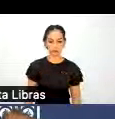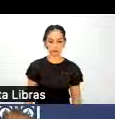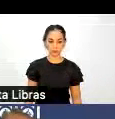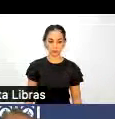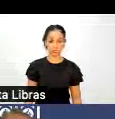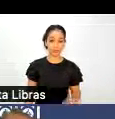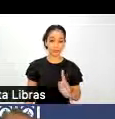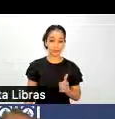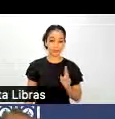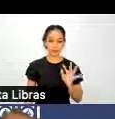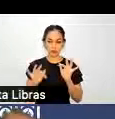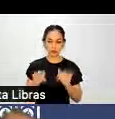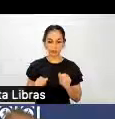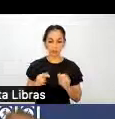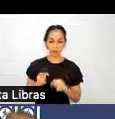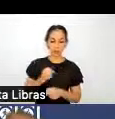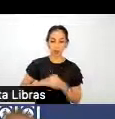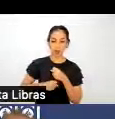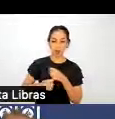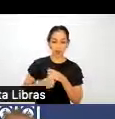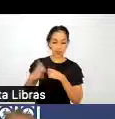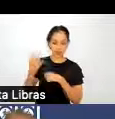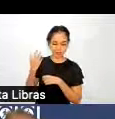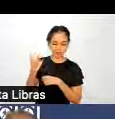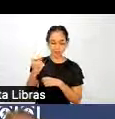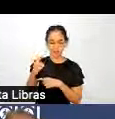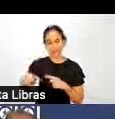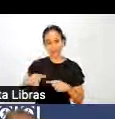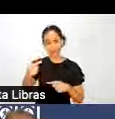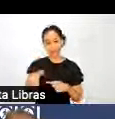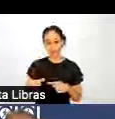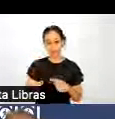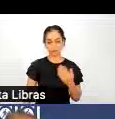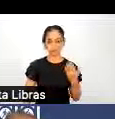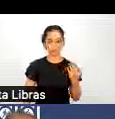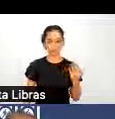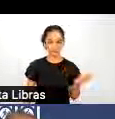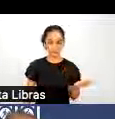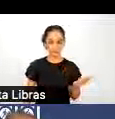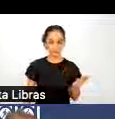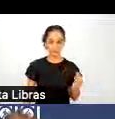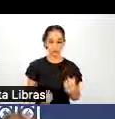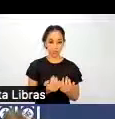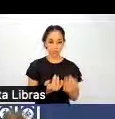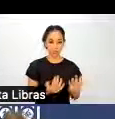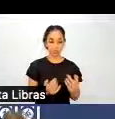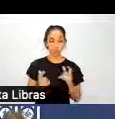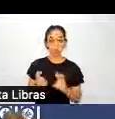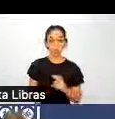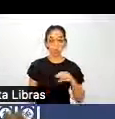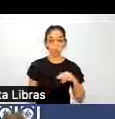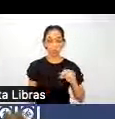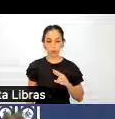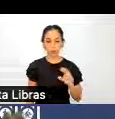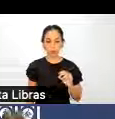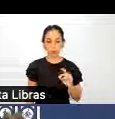termina com um antes e o depois de cada caso. Então, nesse caso aqui da Horta do Morro da Formiga, tem aqui no